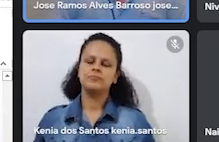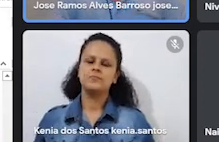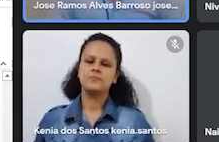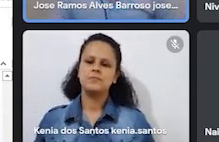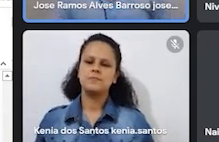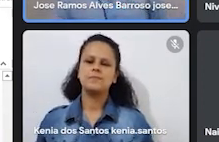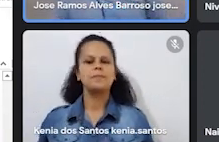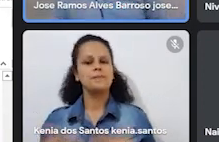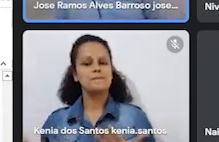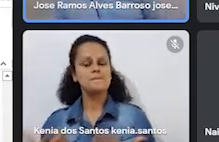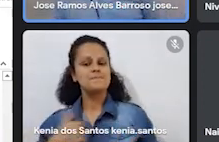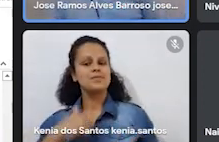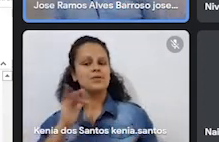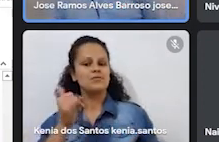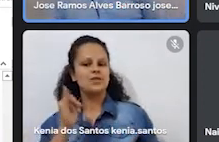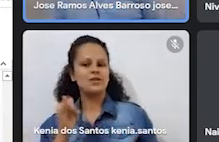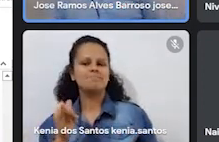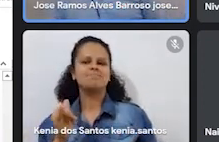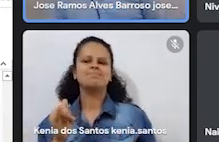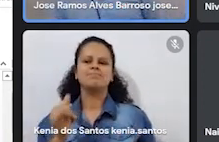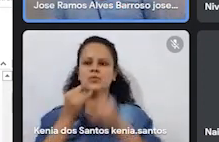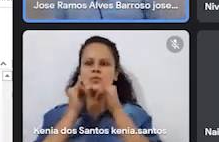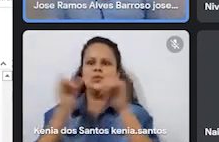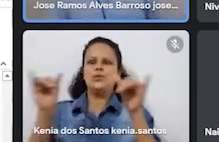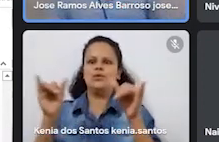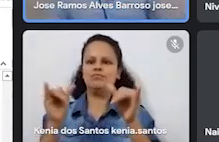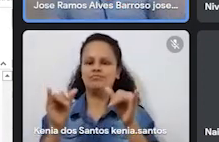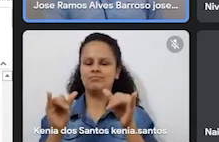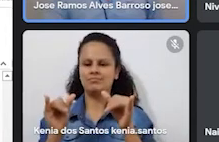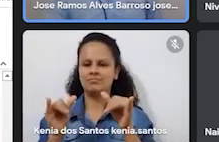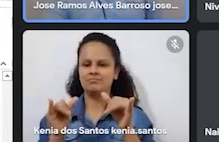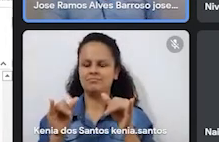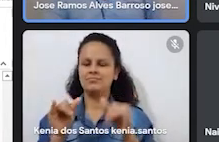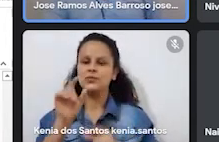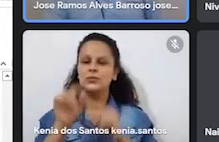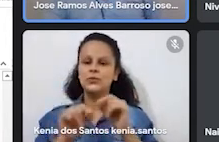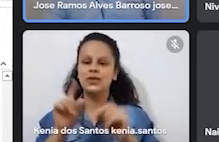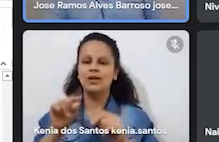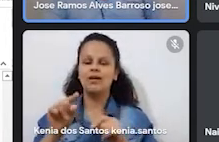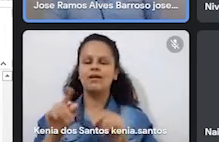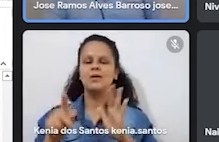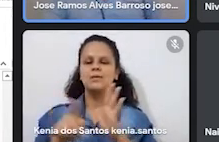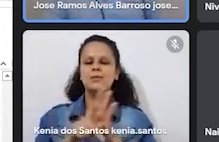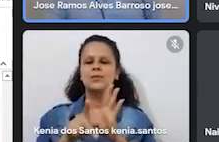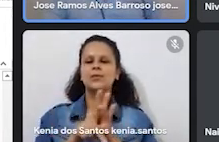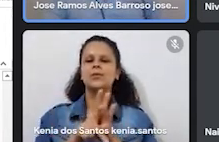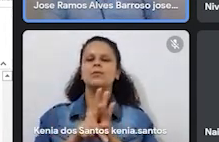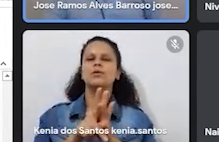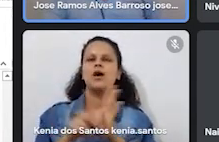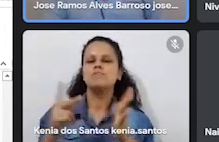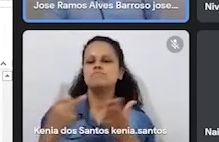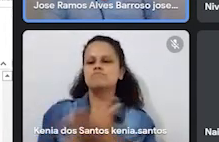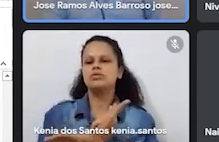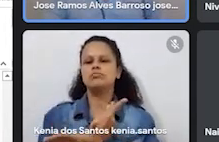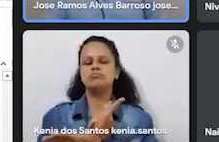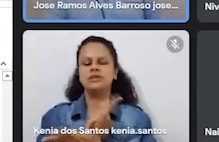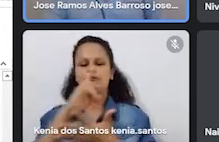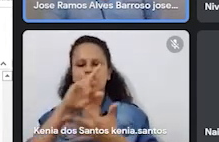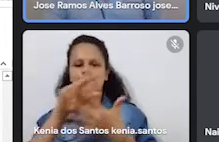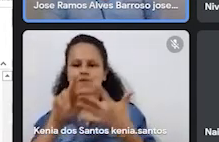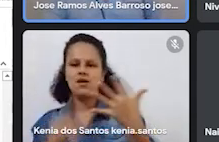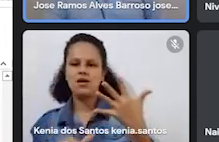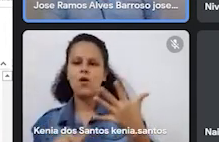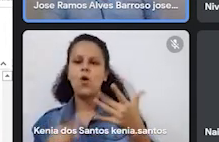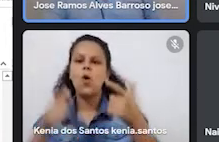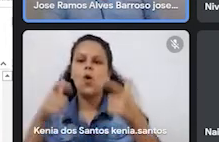Eu falei com vocês o que é um choque elétrico. É uma perturbação de natureza e efeitos diversos que manifesta no